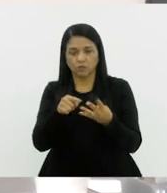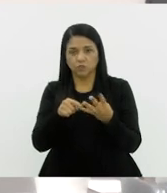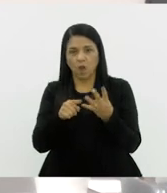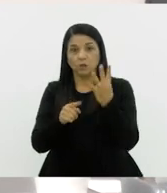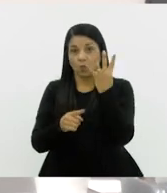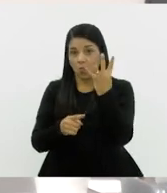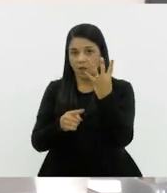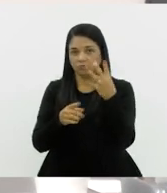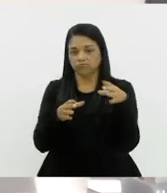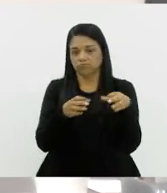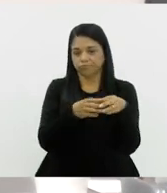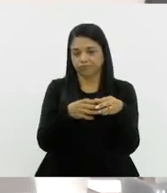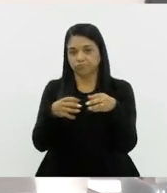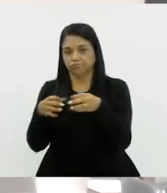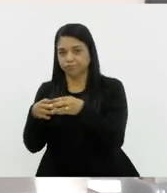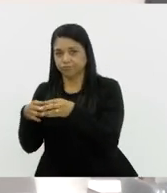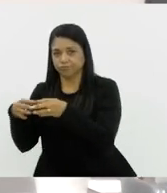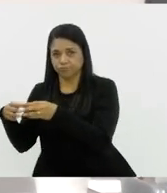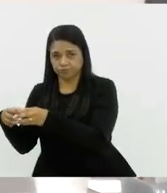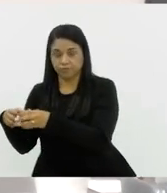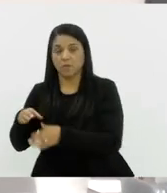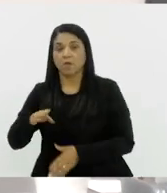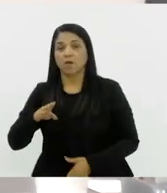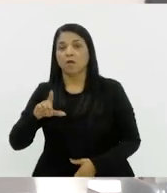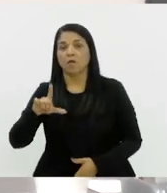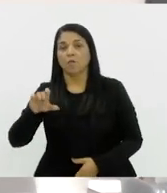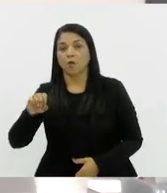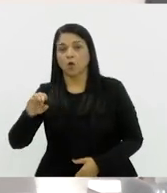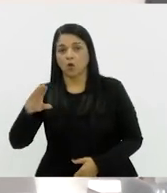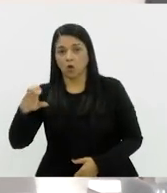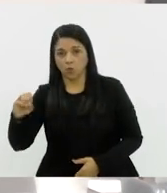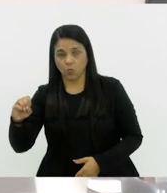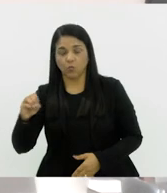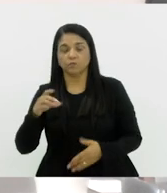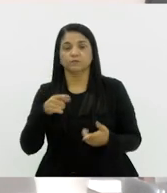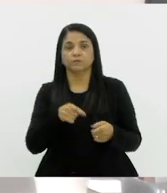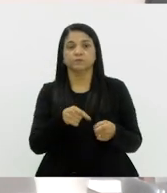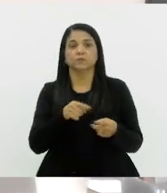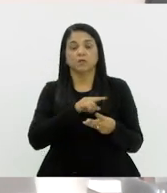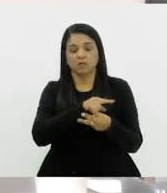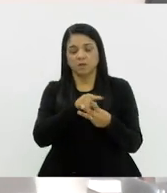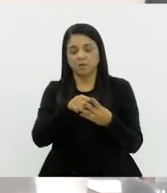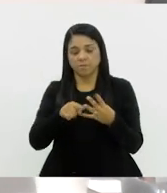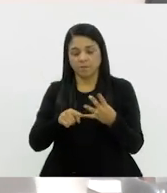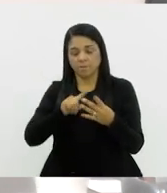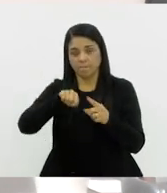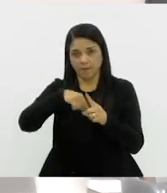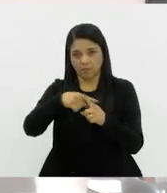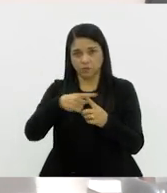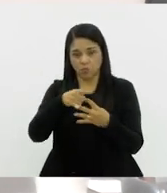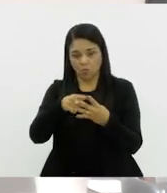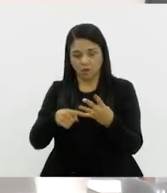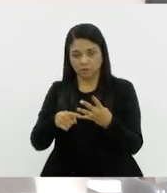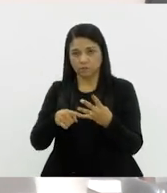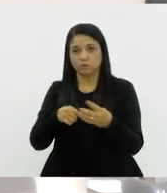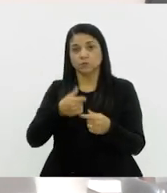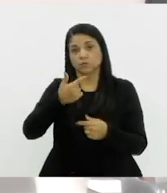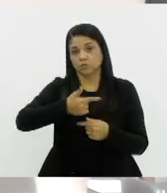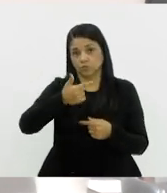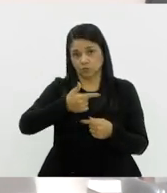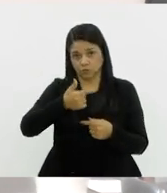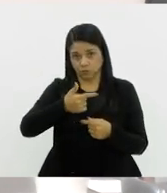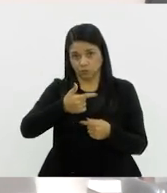quatro blocos. Além desse, nós temos esse bloco introdutório e mais quatro blocos. No segundo bloco,